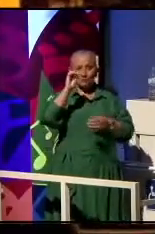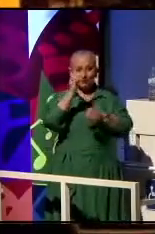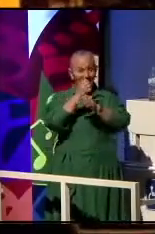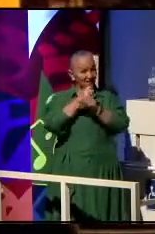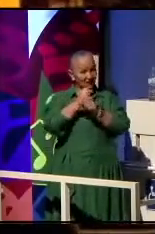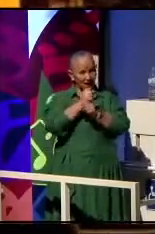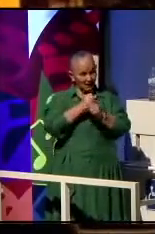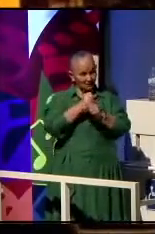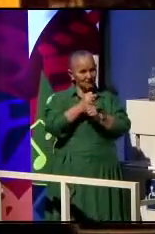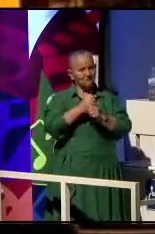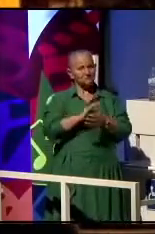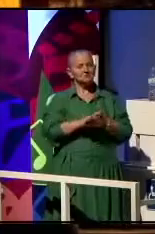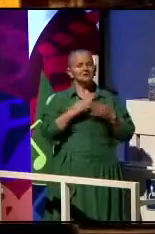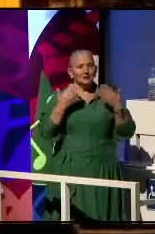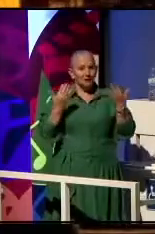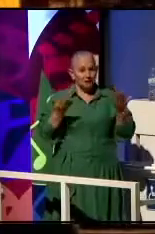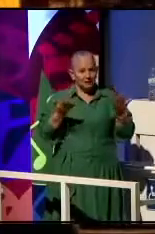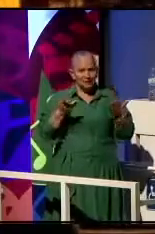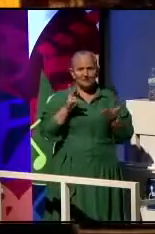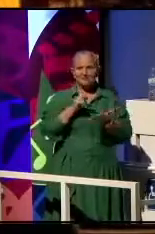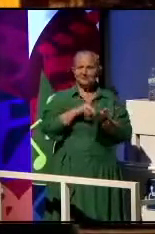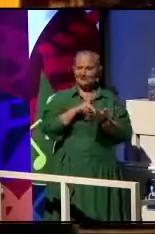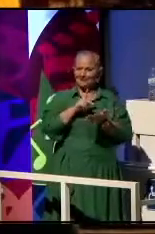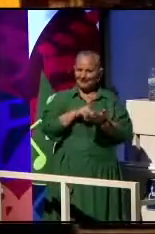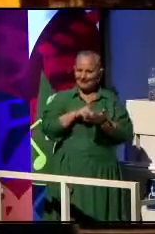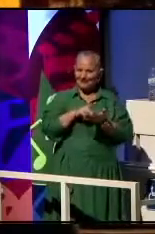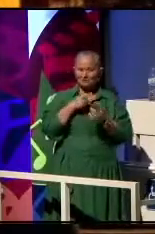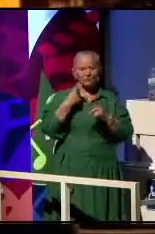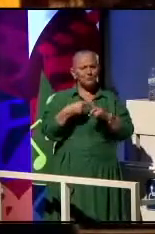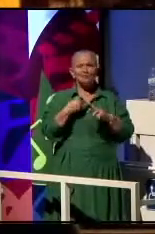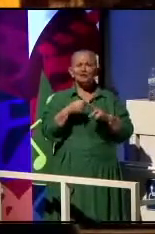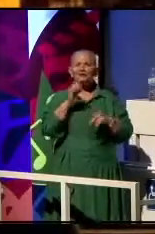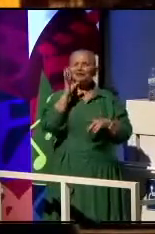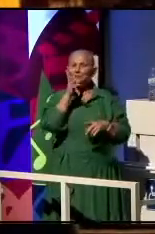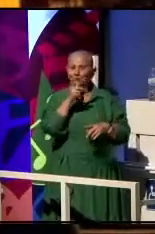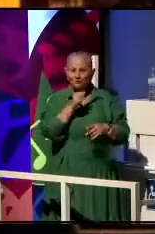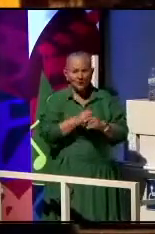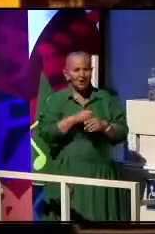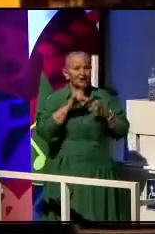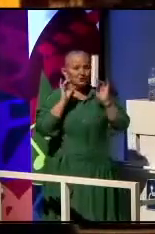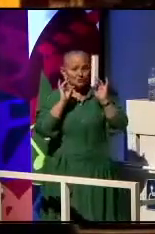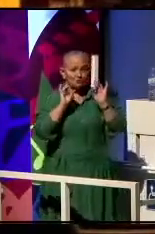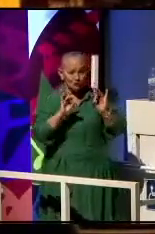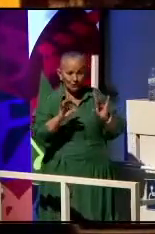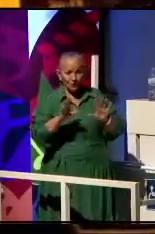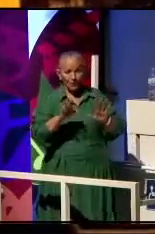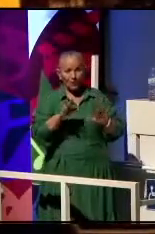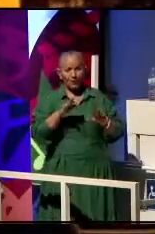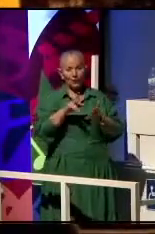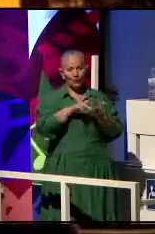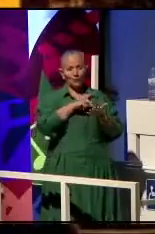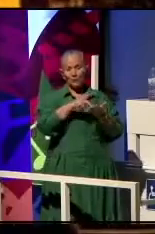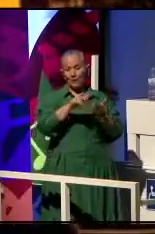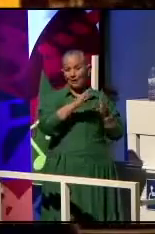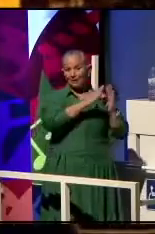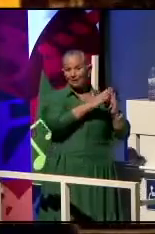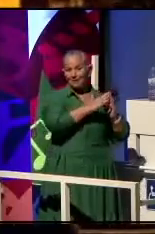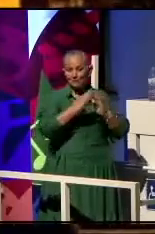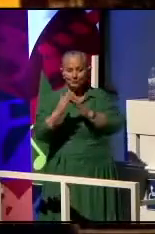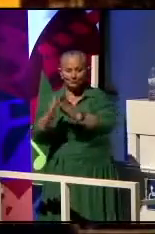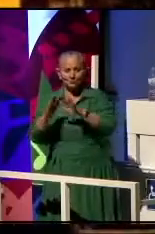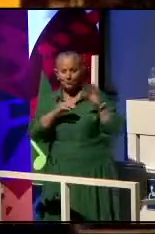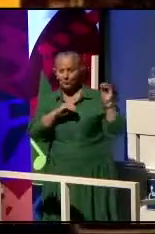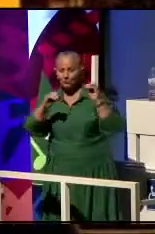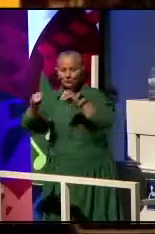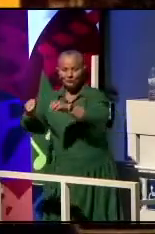Demorou, porque o clube, o que aconteceu? Só o Milton saiu de Minas Gerais, os outros ficaram lá. E eles não eram muito de mídia, né? Era aquela